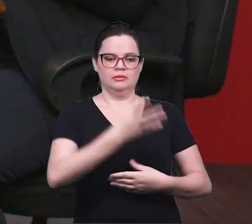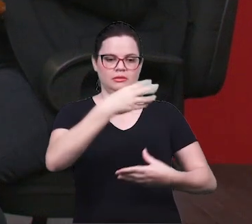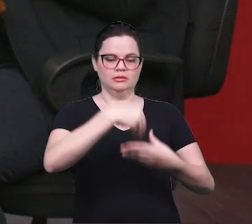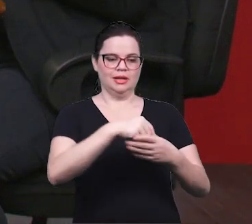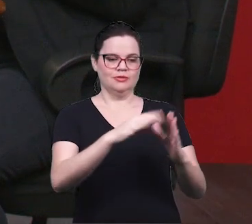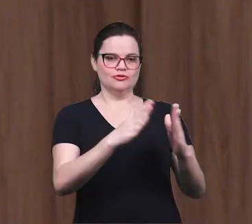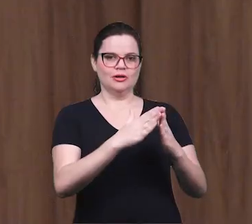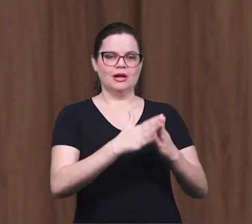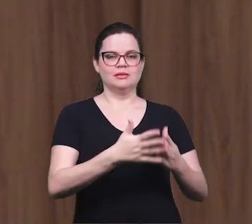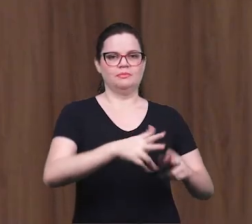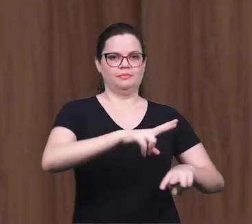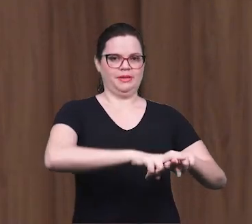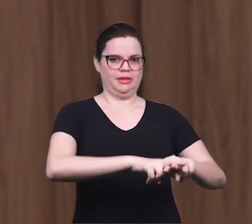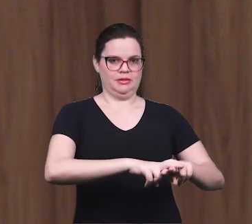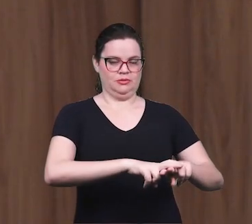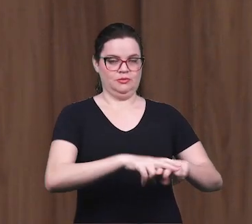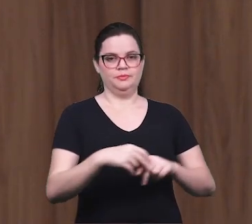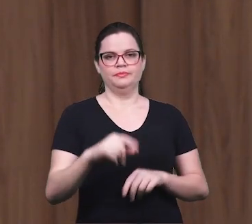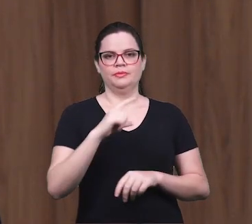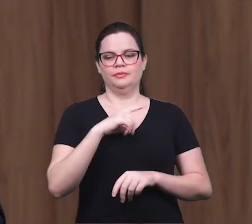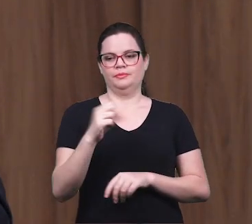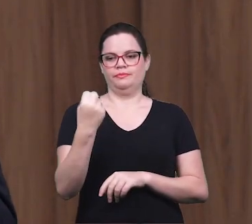uma produção de duas cartas